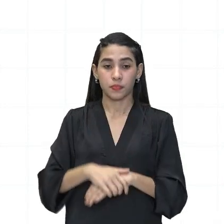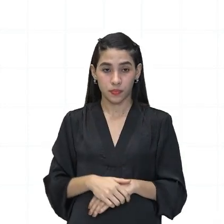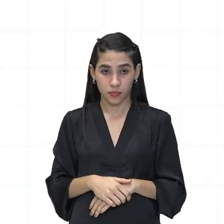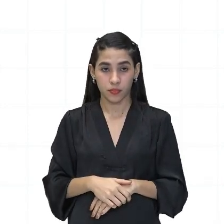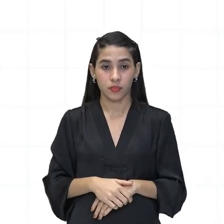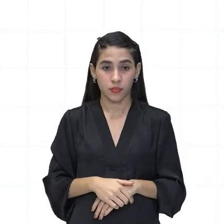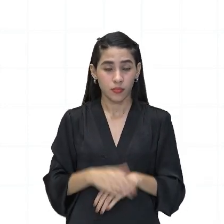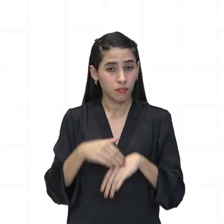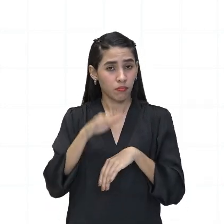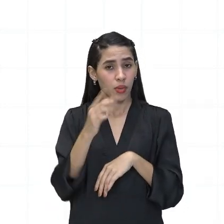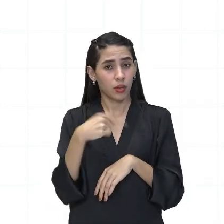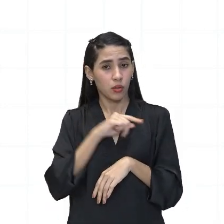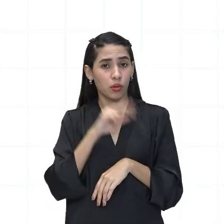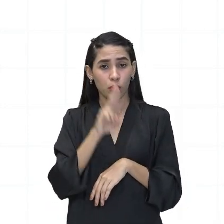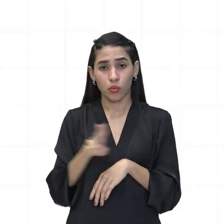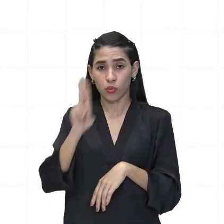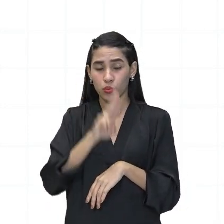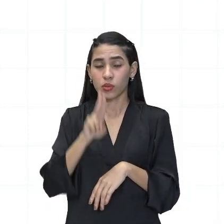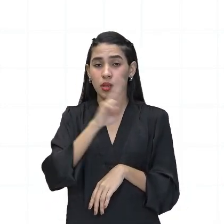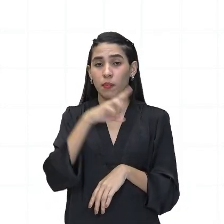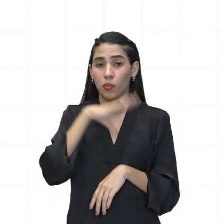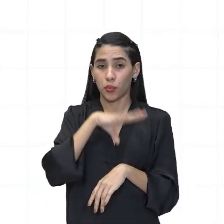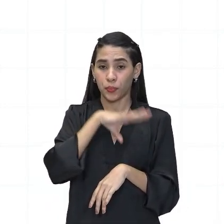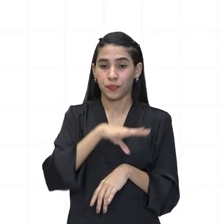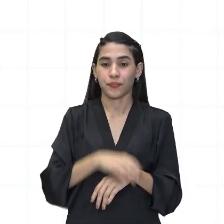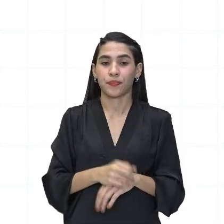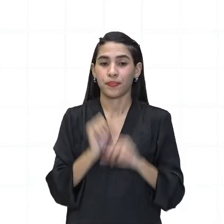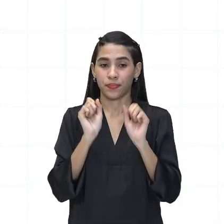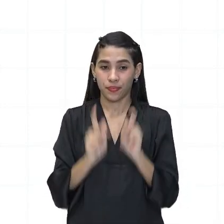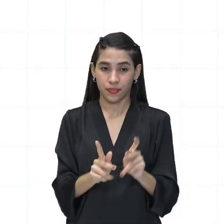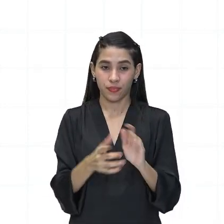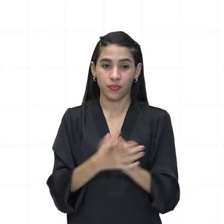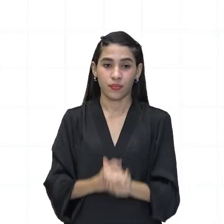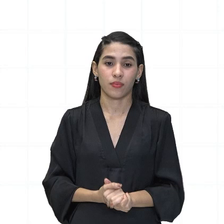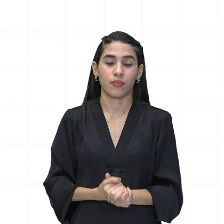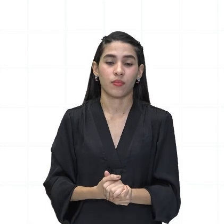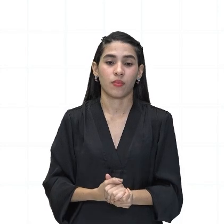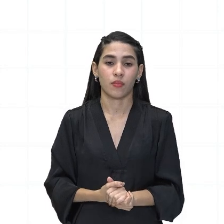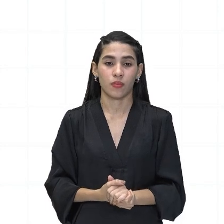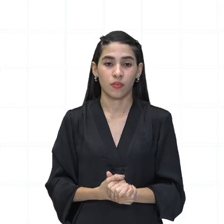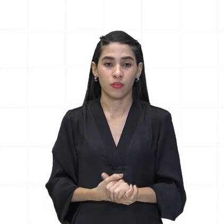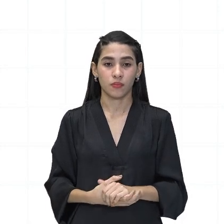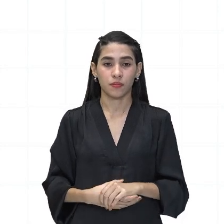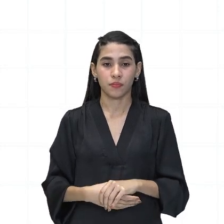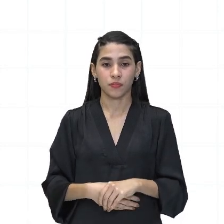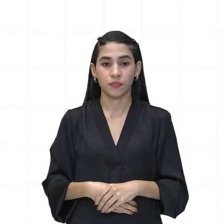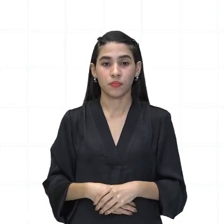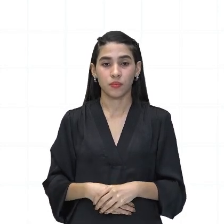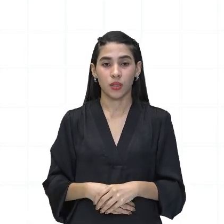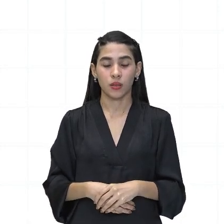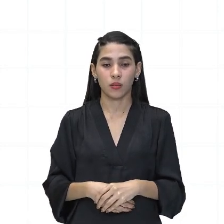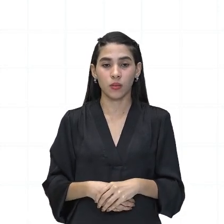é o que mais a gente utiliza aqui na língua portuguesa. Certinho? Vamos lá, continuar.